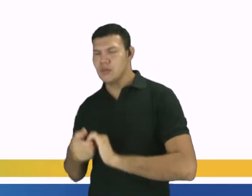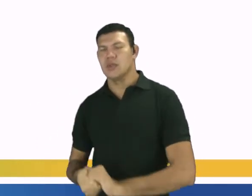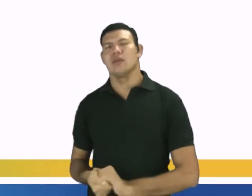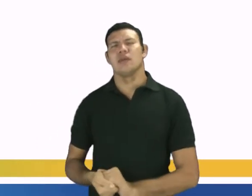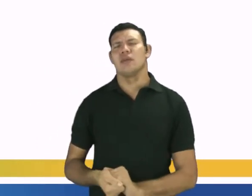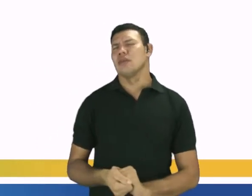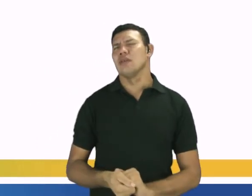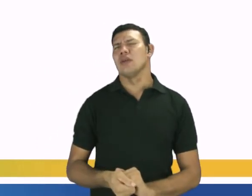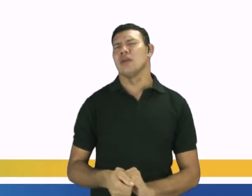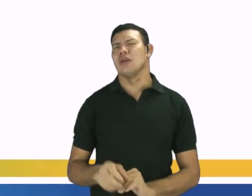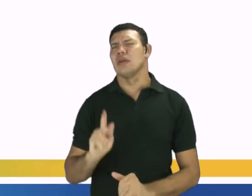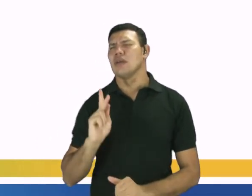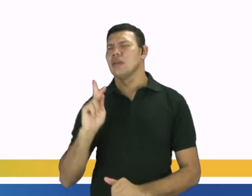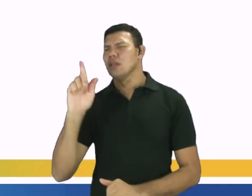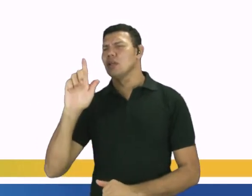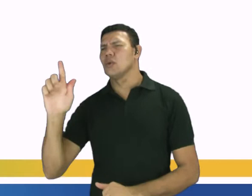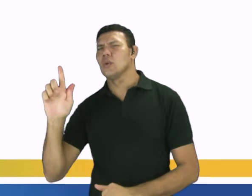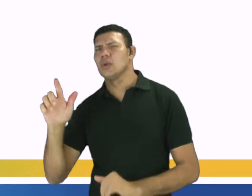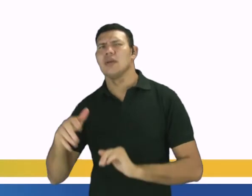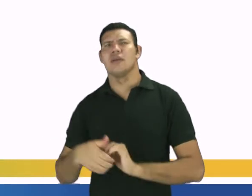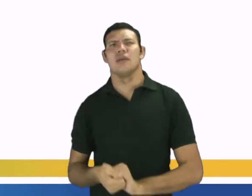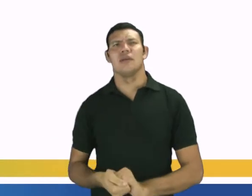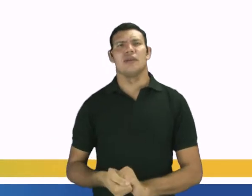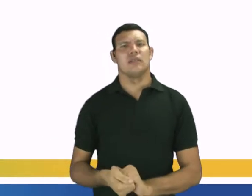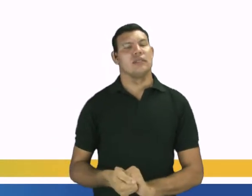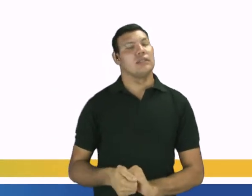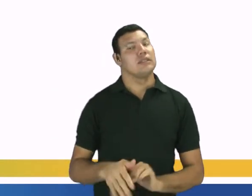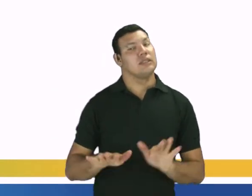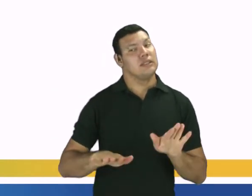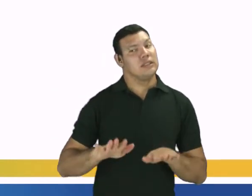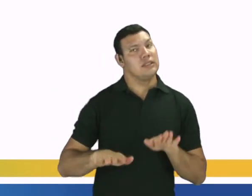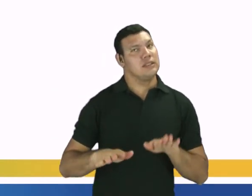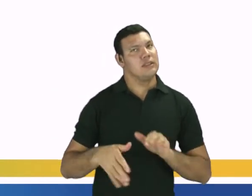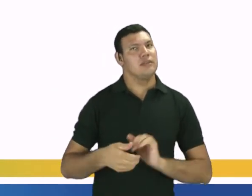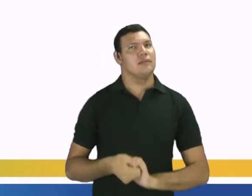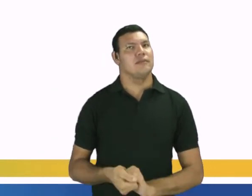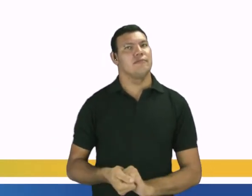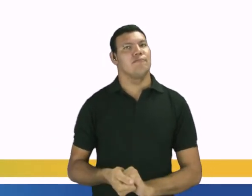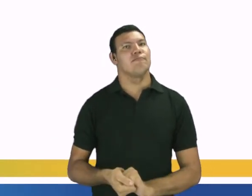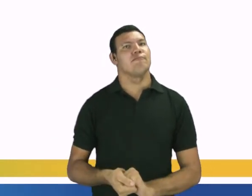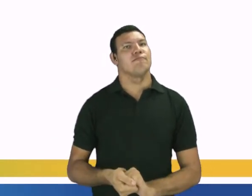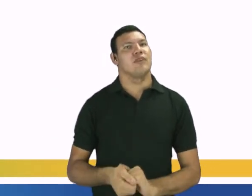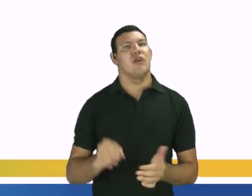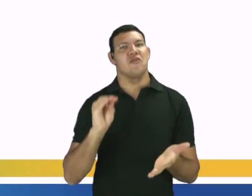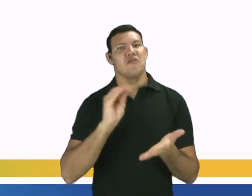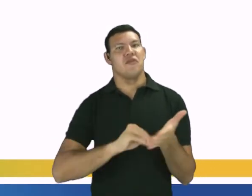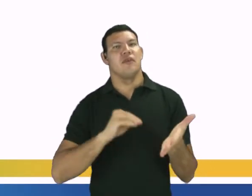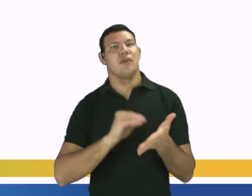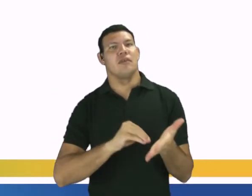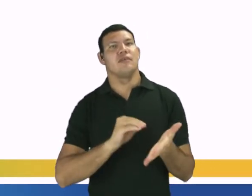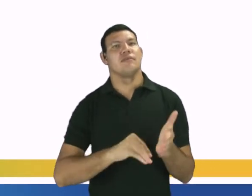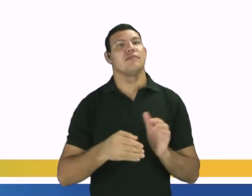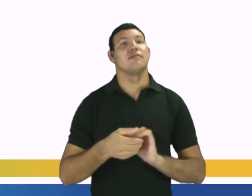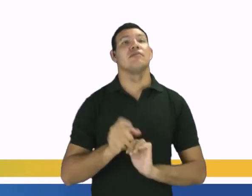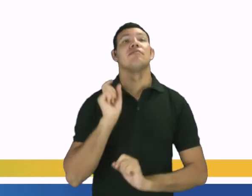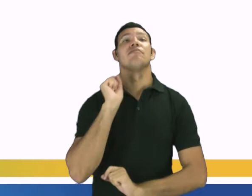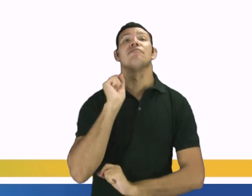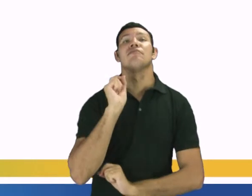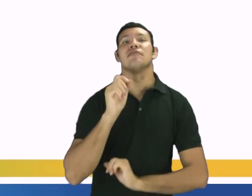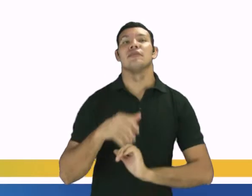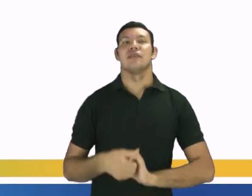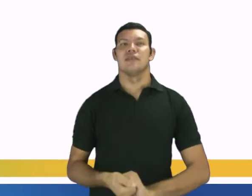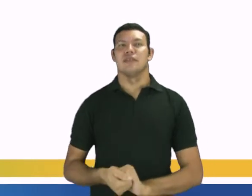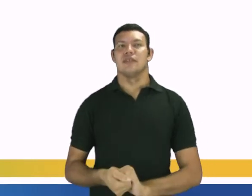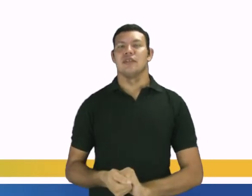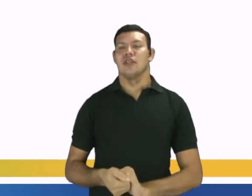quilos? Exacto. Temos que ter aí algo para finalizar. Isso é o que não está bem, é o que nós devemos adicionar.